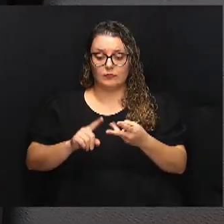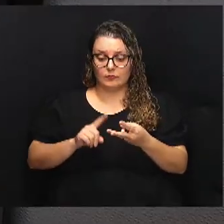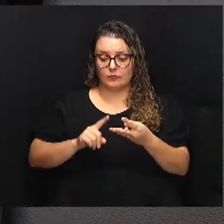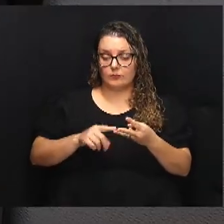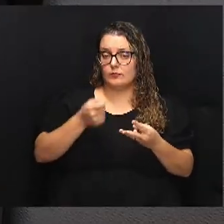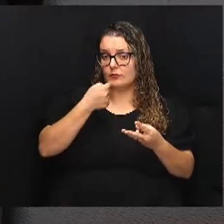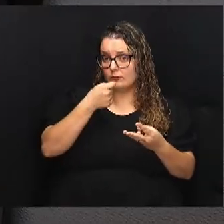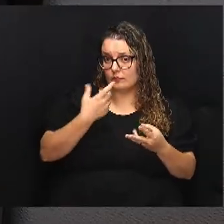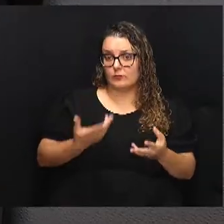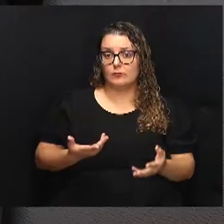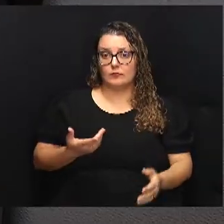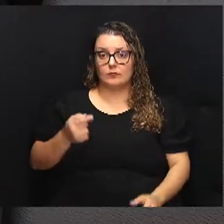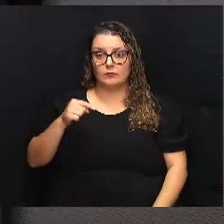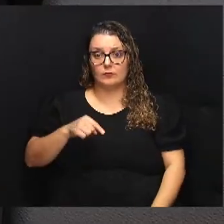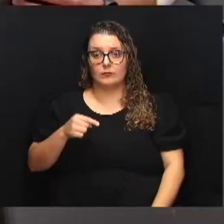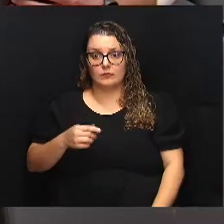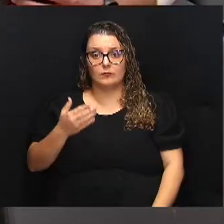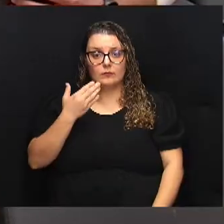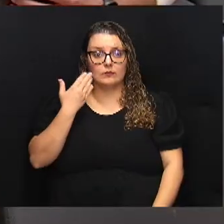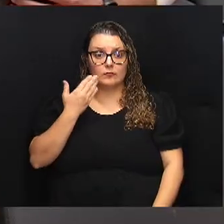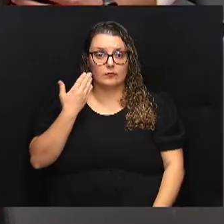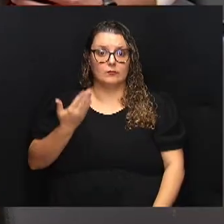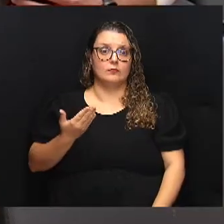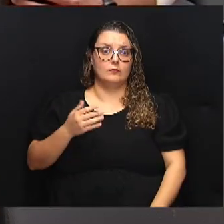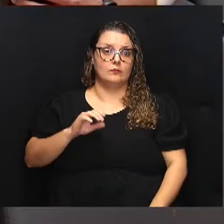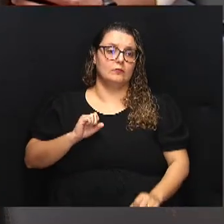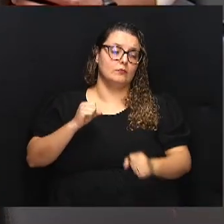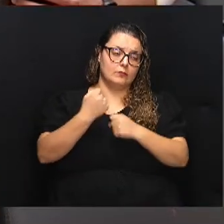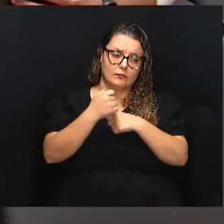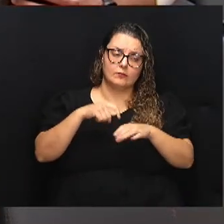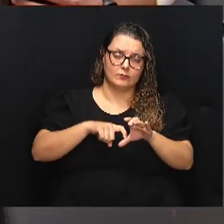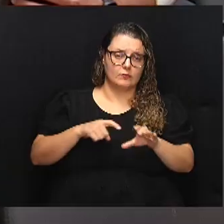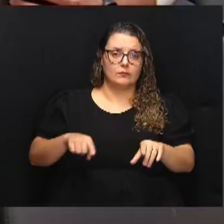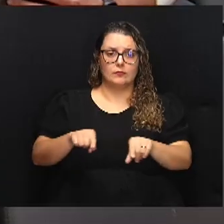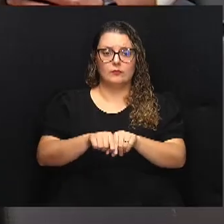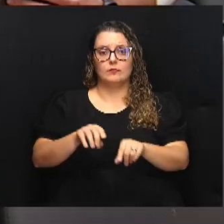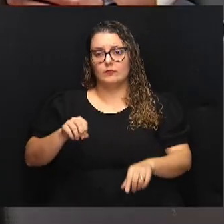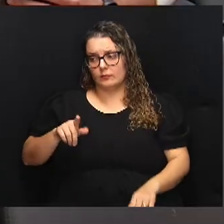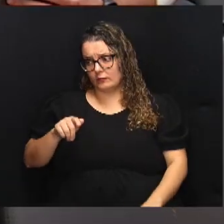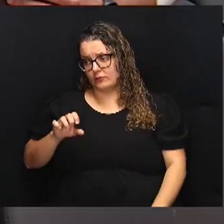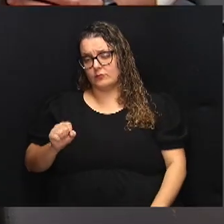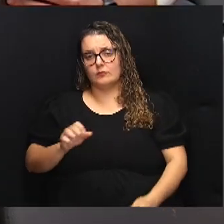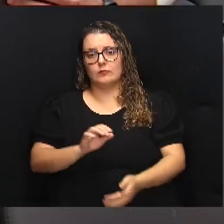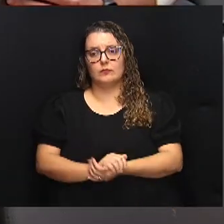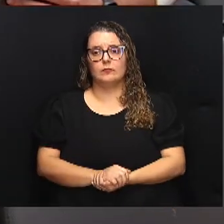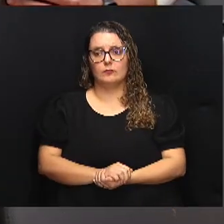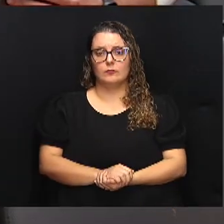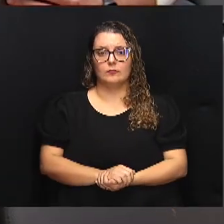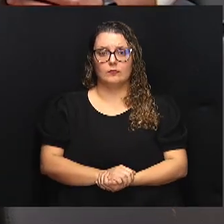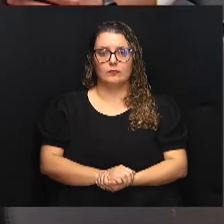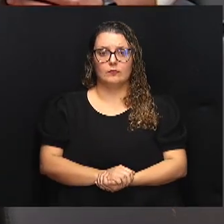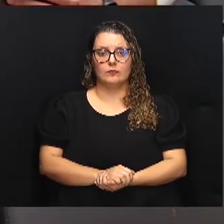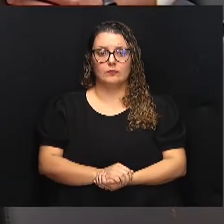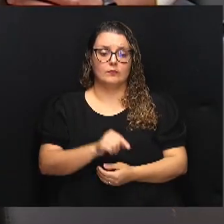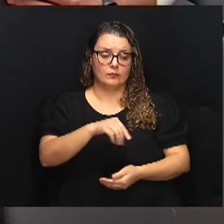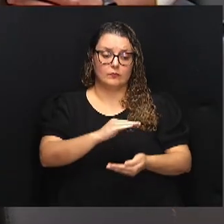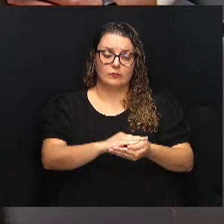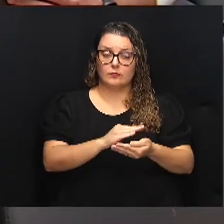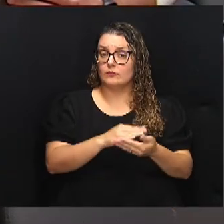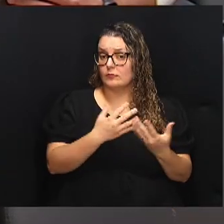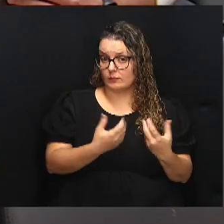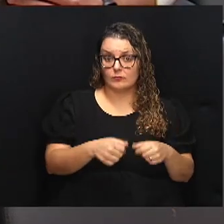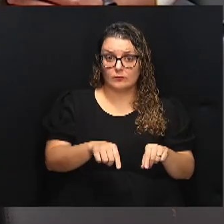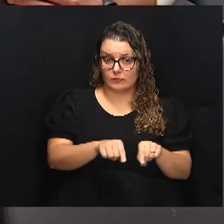Então iria facilitar para as protetoras e para as ONGs também, né? A gente nesse fundo receberia